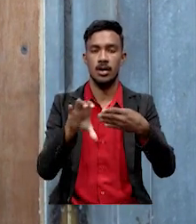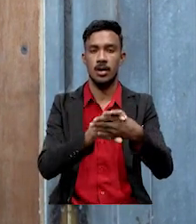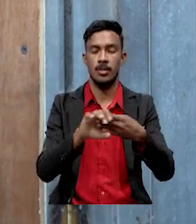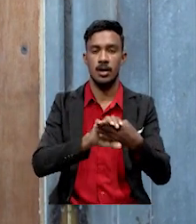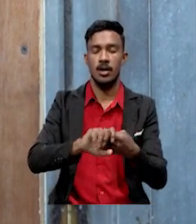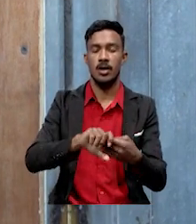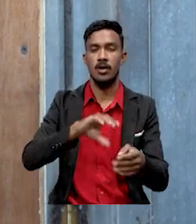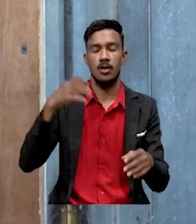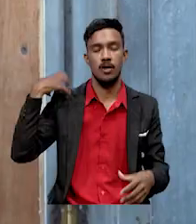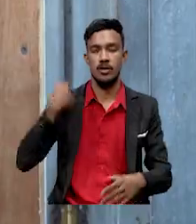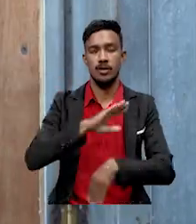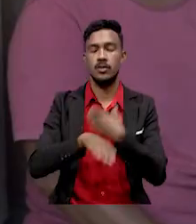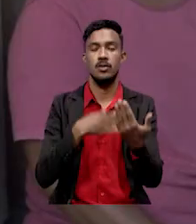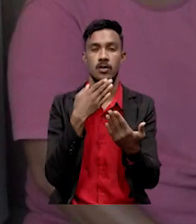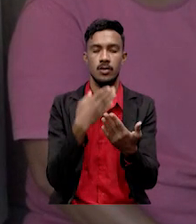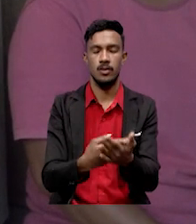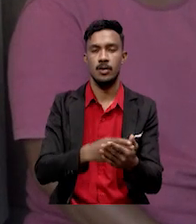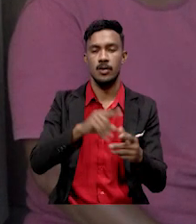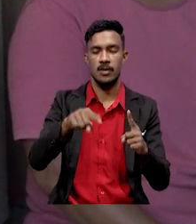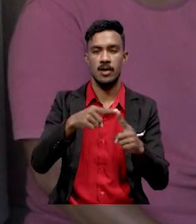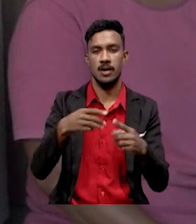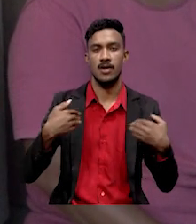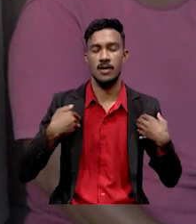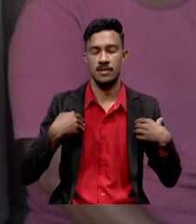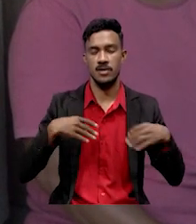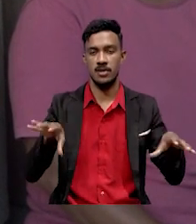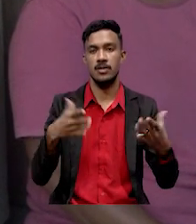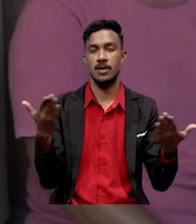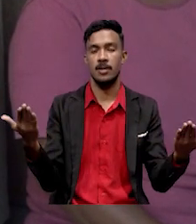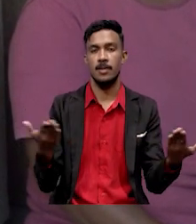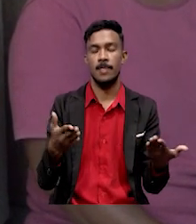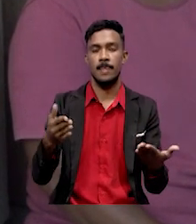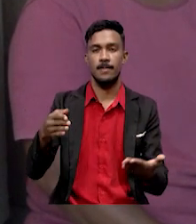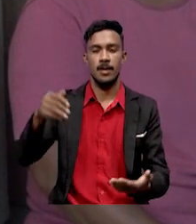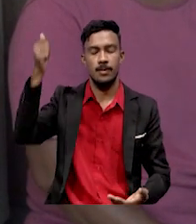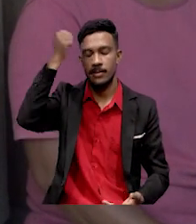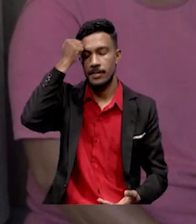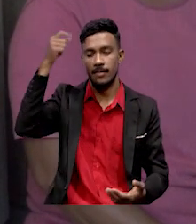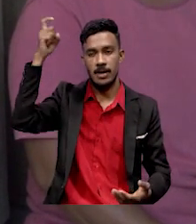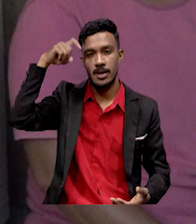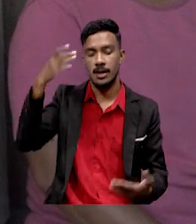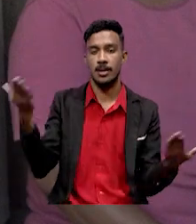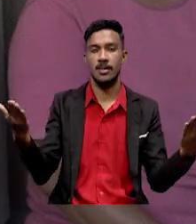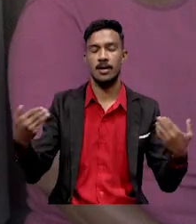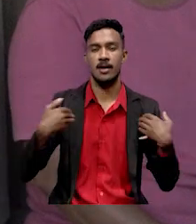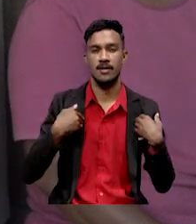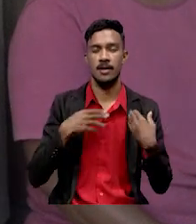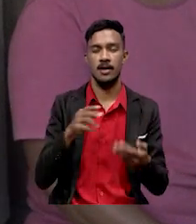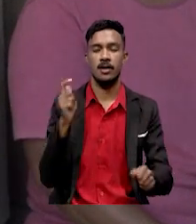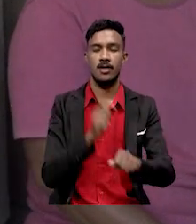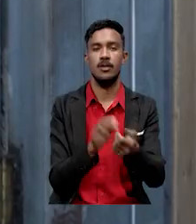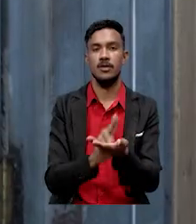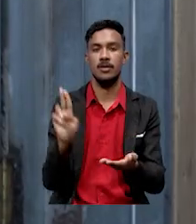UIN, Banhira ia concurso público, ba RNB nia concentra ba durante universidade, mai be la ia